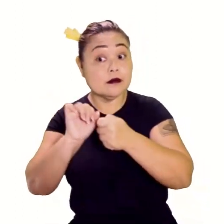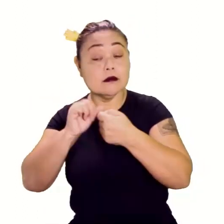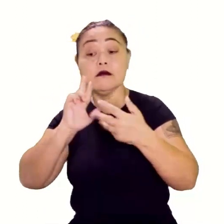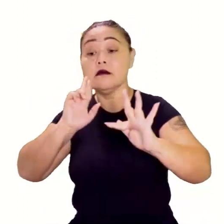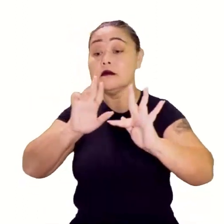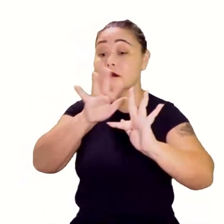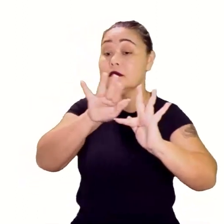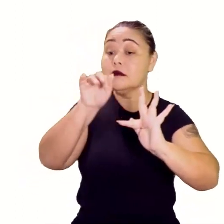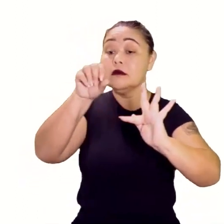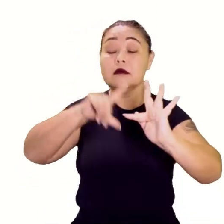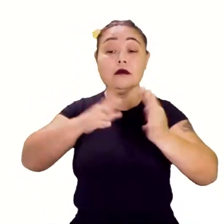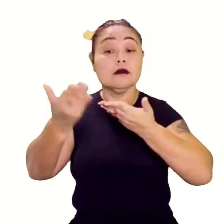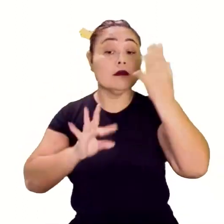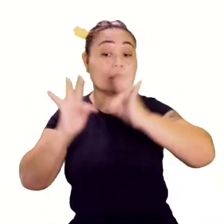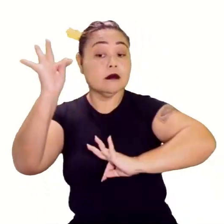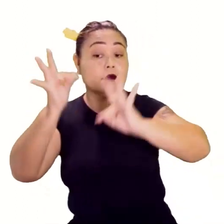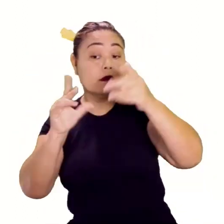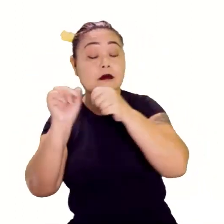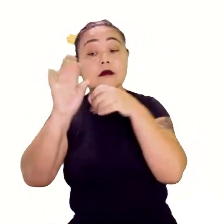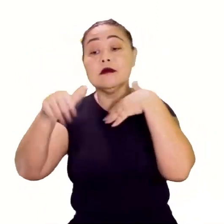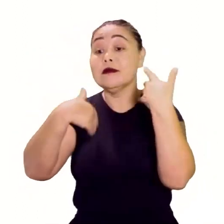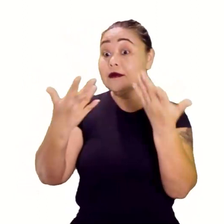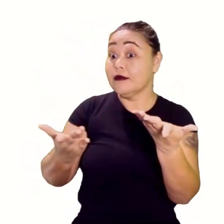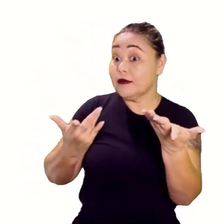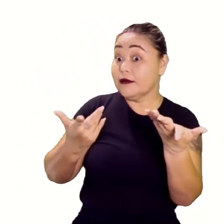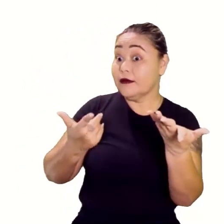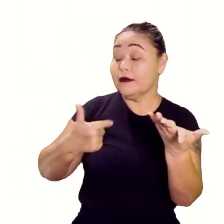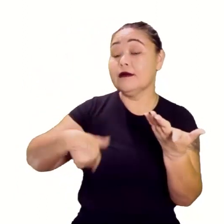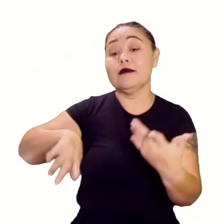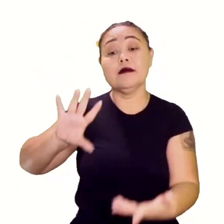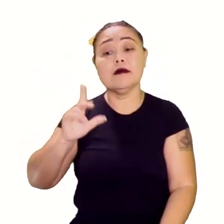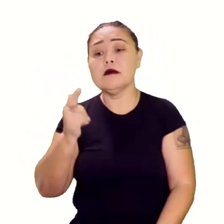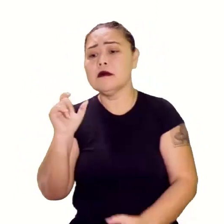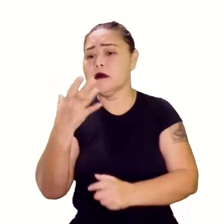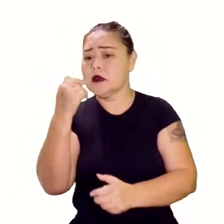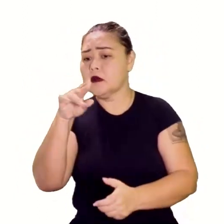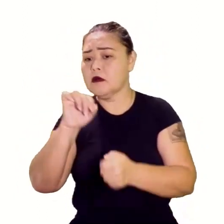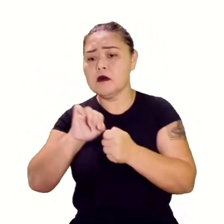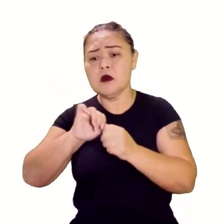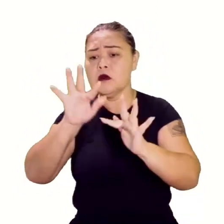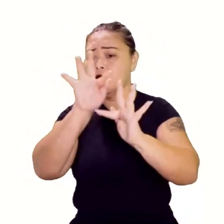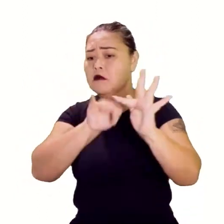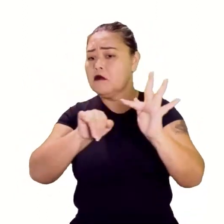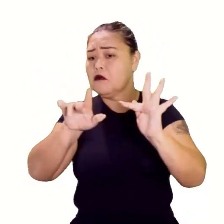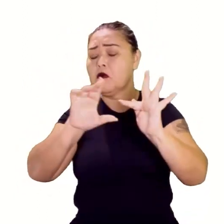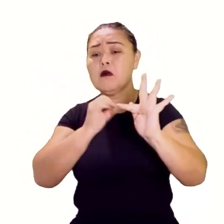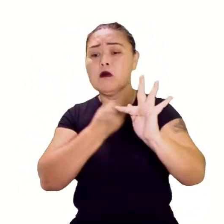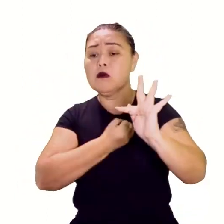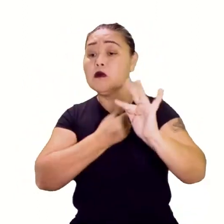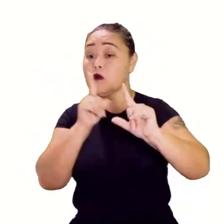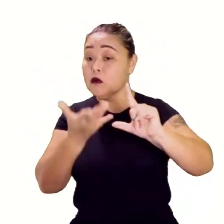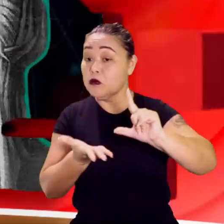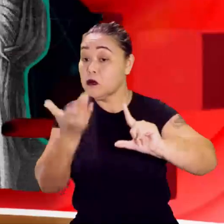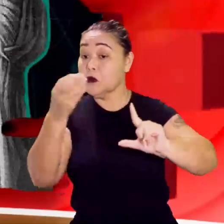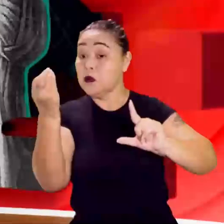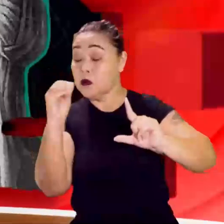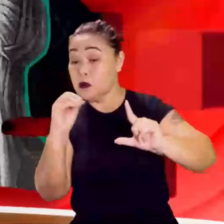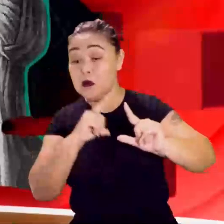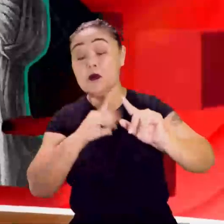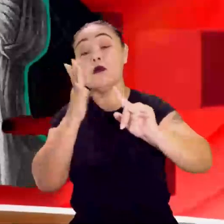Para resolver função afim, mediação. Não tem paródia de função logarítmica, não tem paródia de